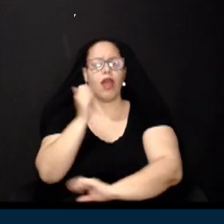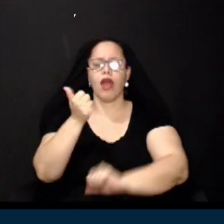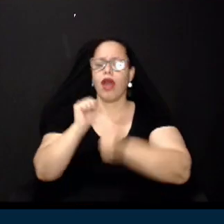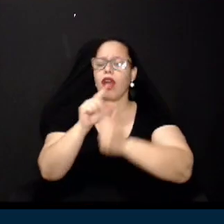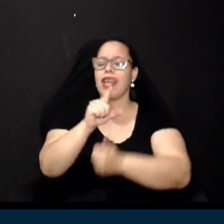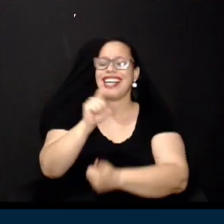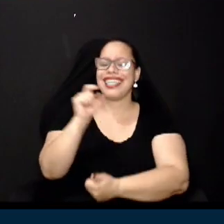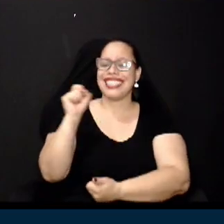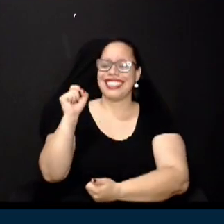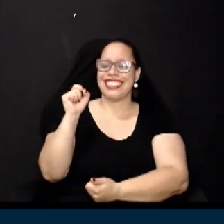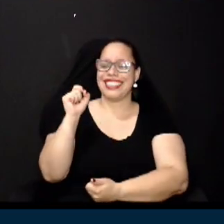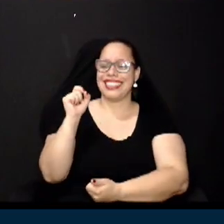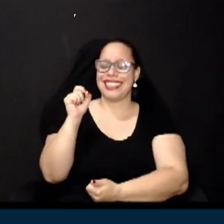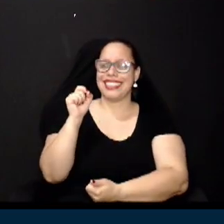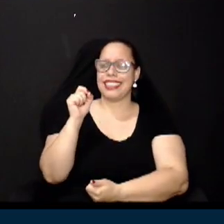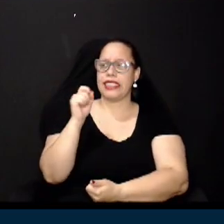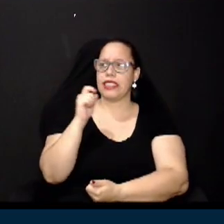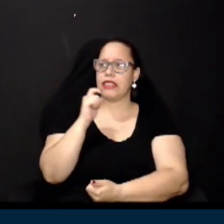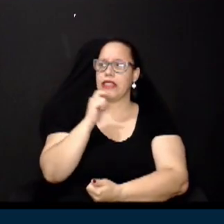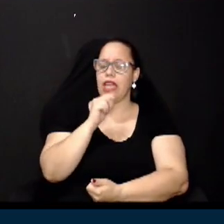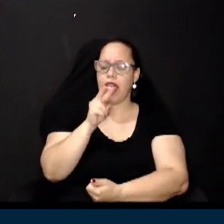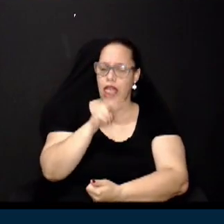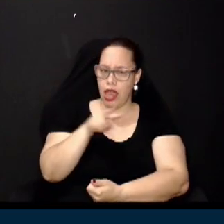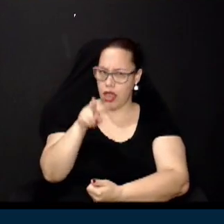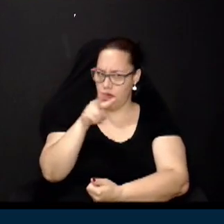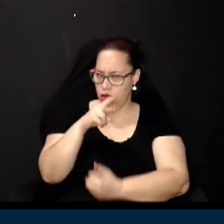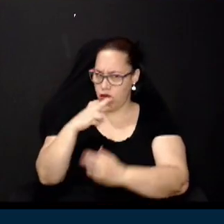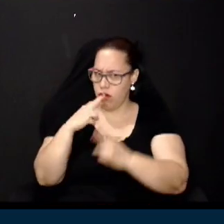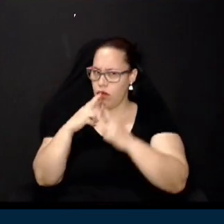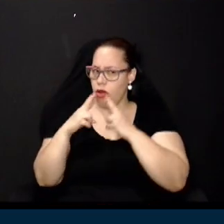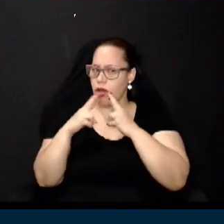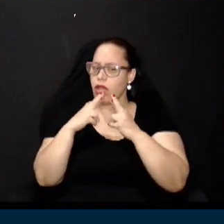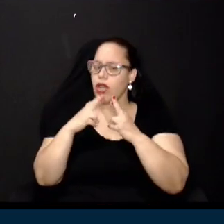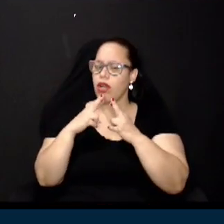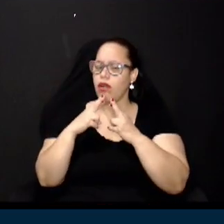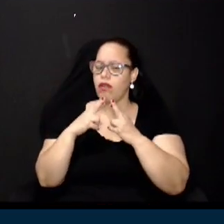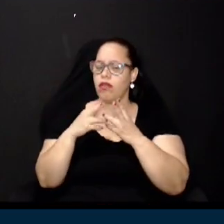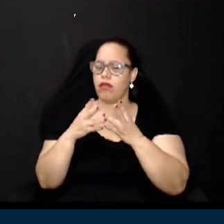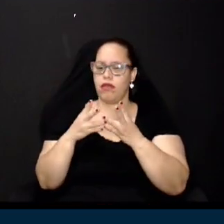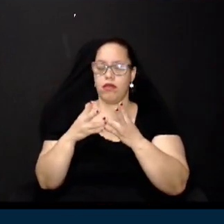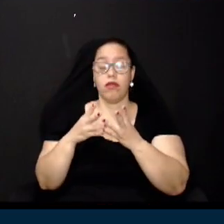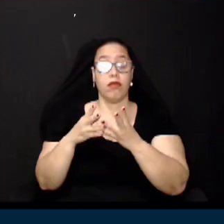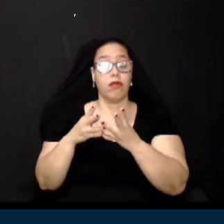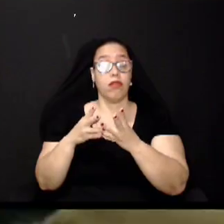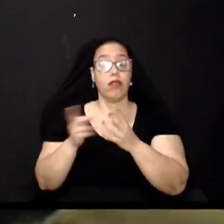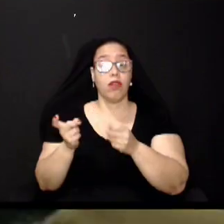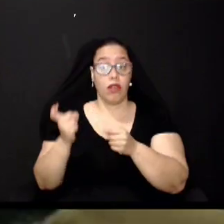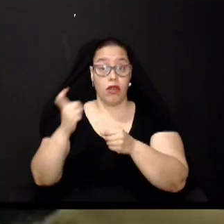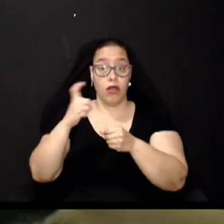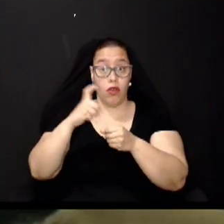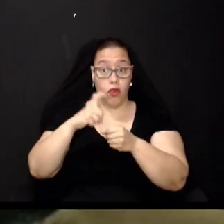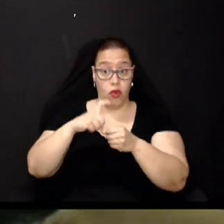fora de cena e dá uma olhadinha no seu relacionamento. De repente, tem como você voltar atrás,